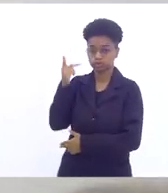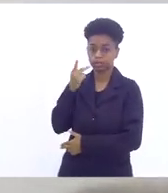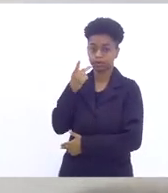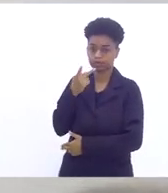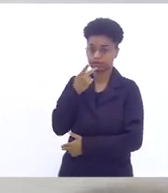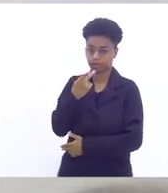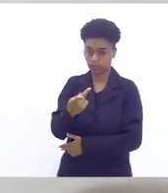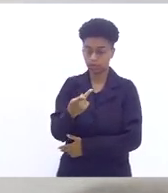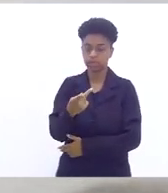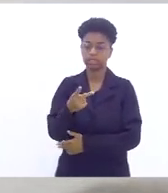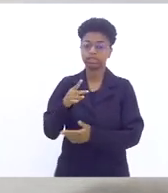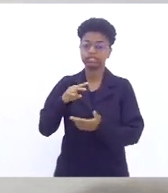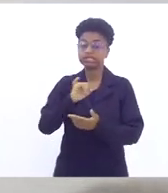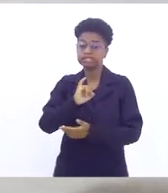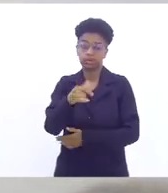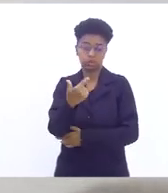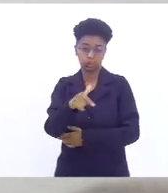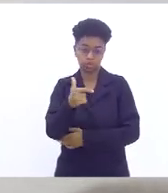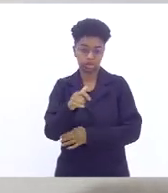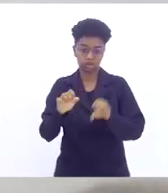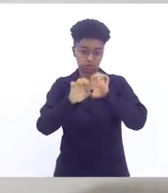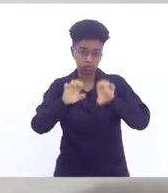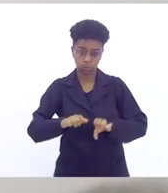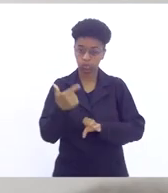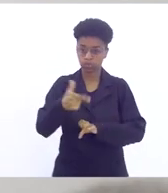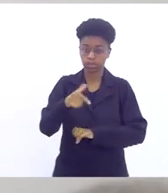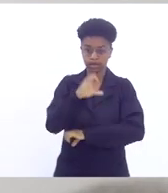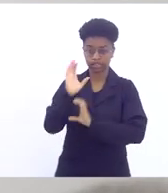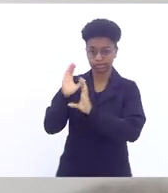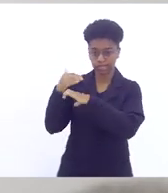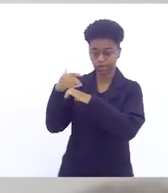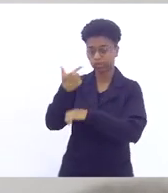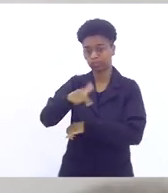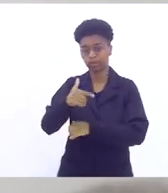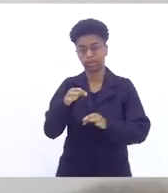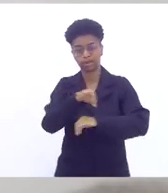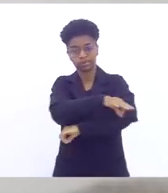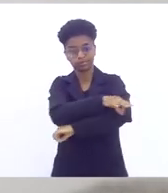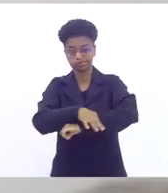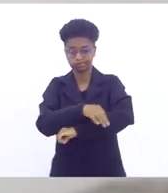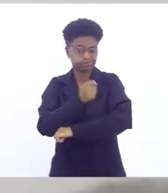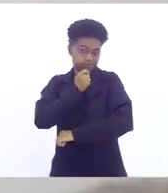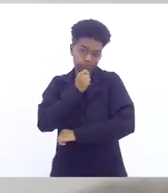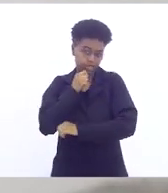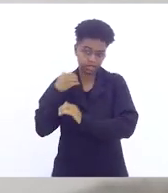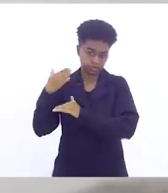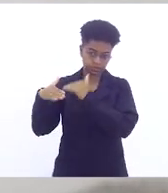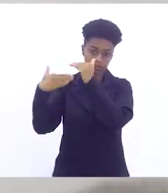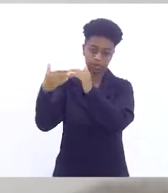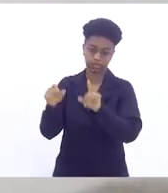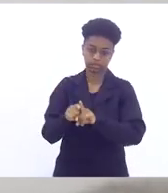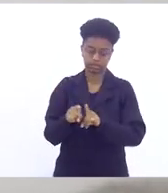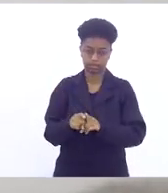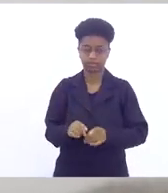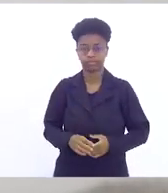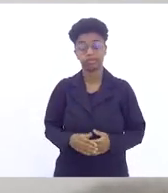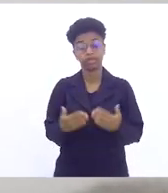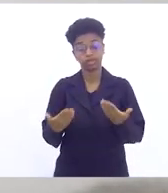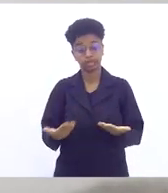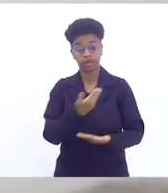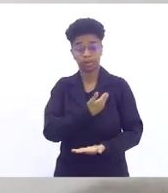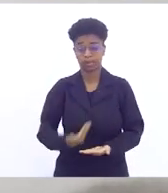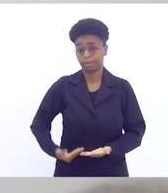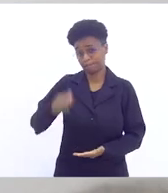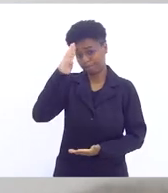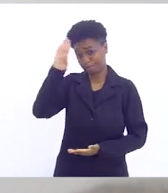Sem infraestrutura sem engenharia arquitetura não há desenvolvimento né e a pública principalmente que lança